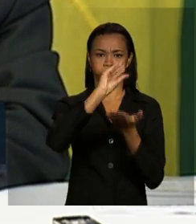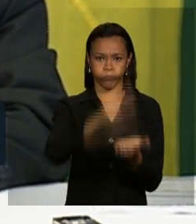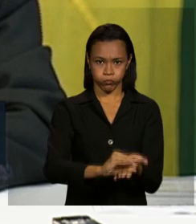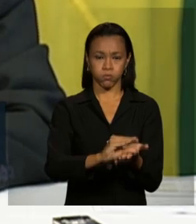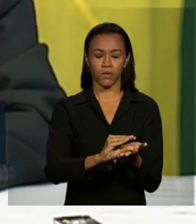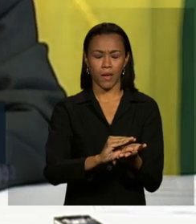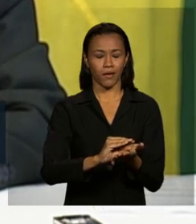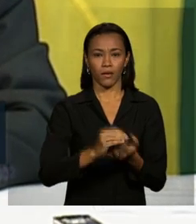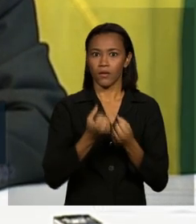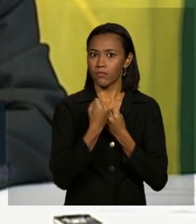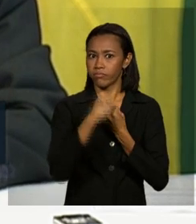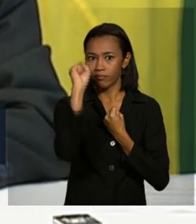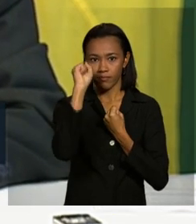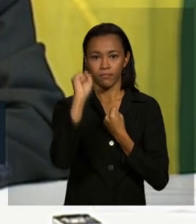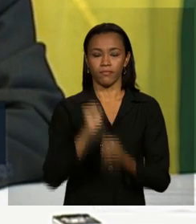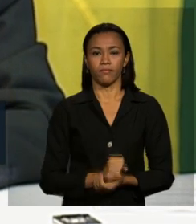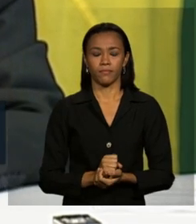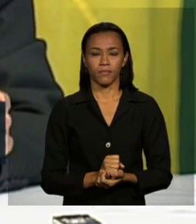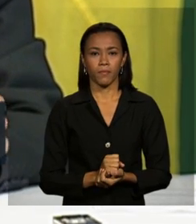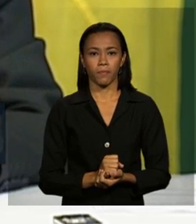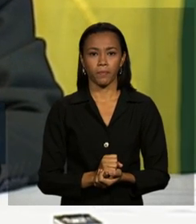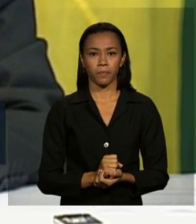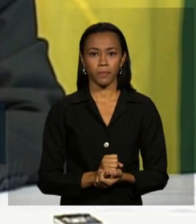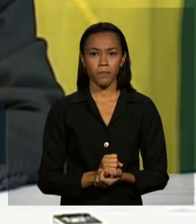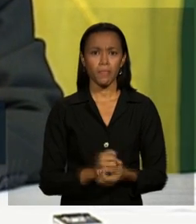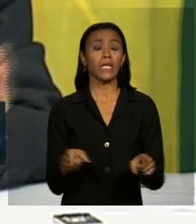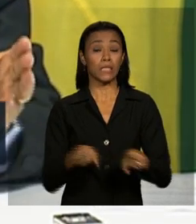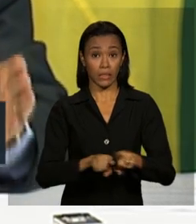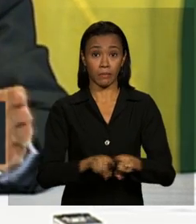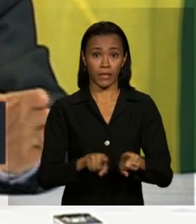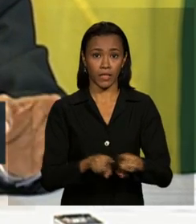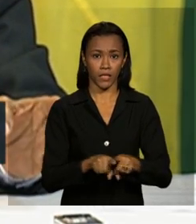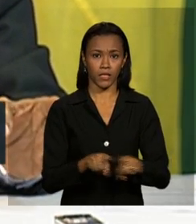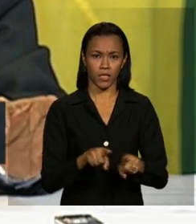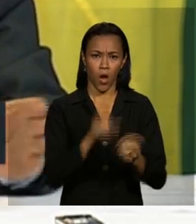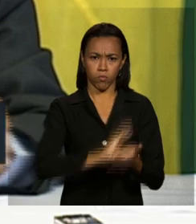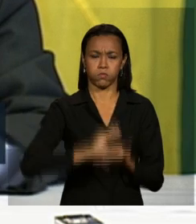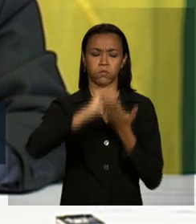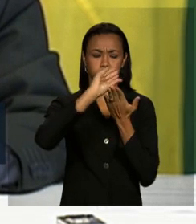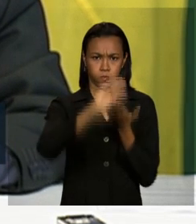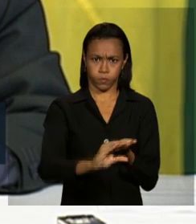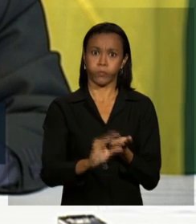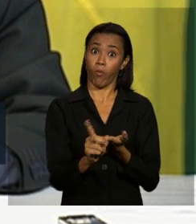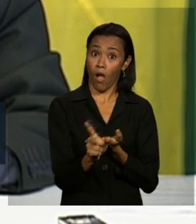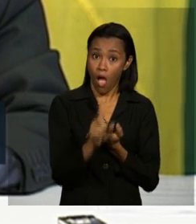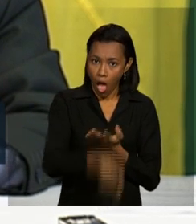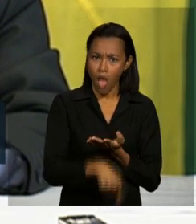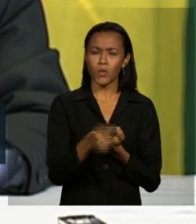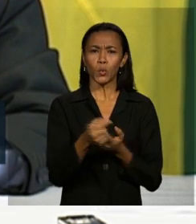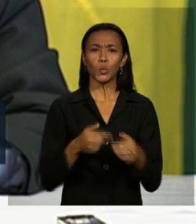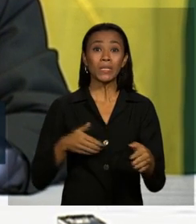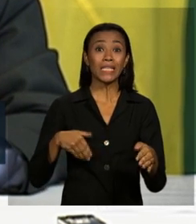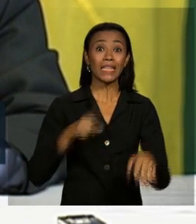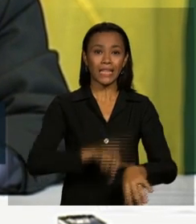eh muito grande e também investimentos que serão realizados num